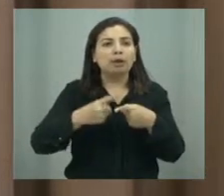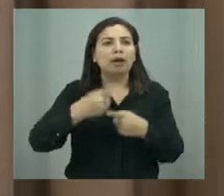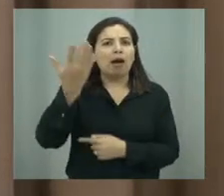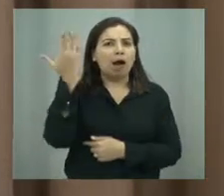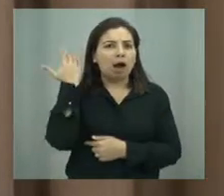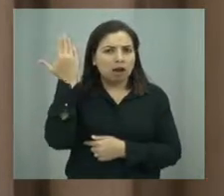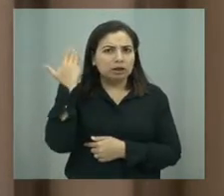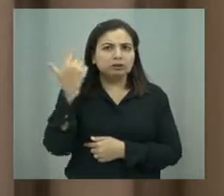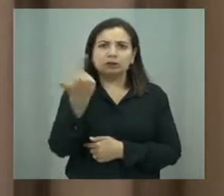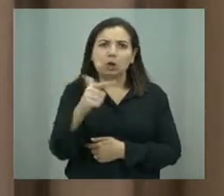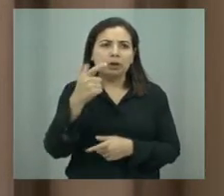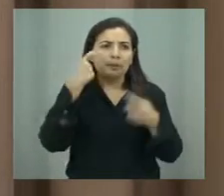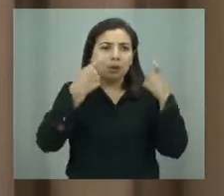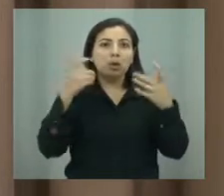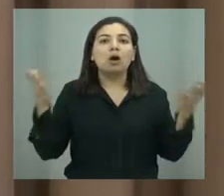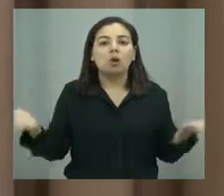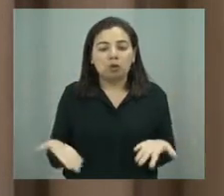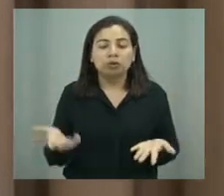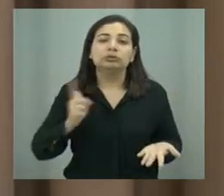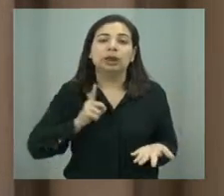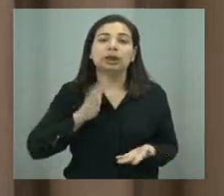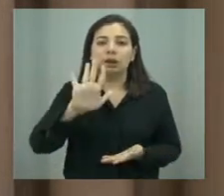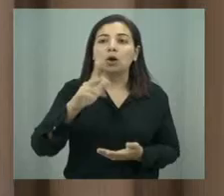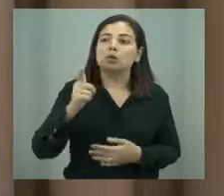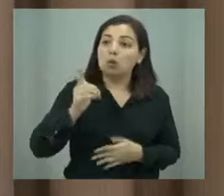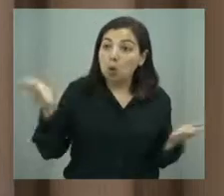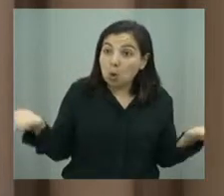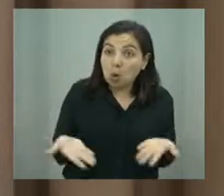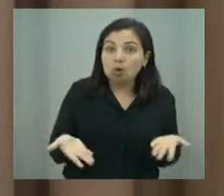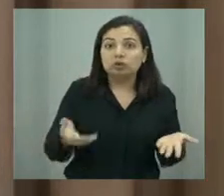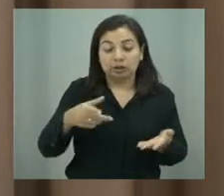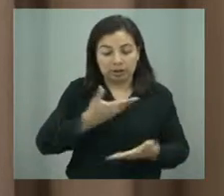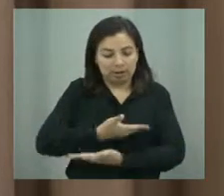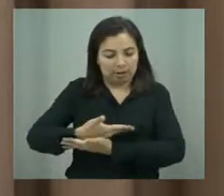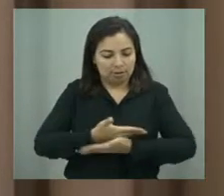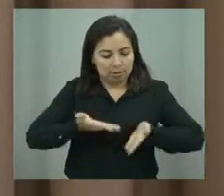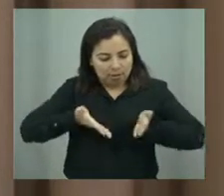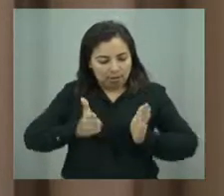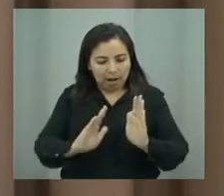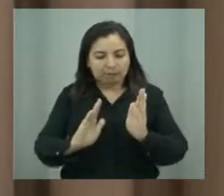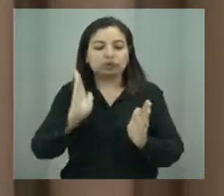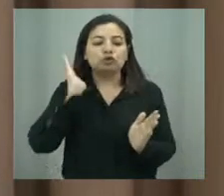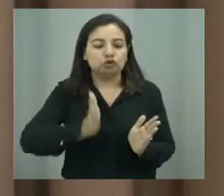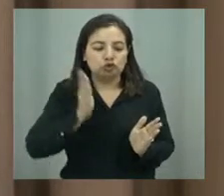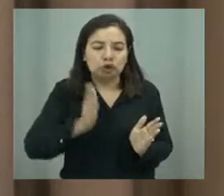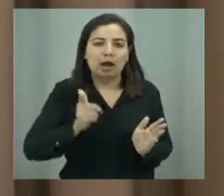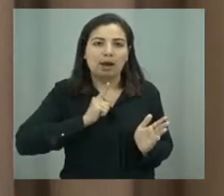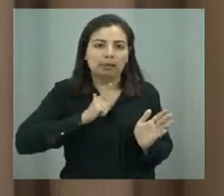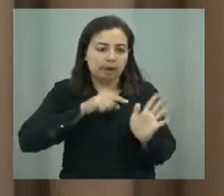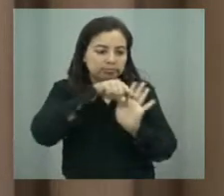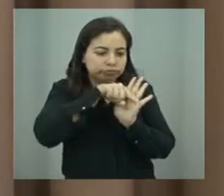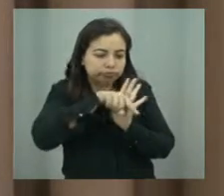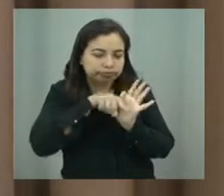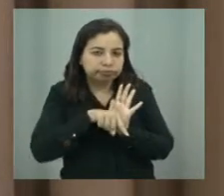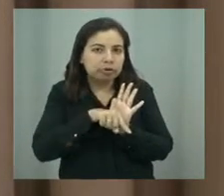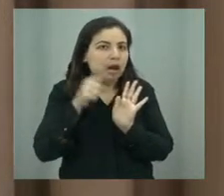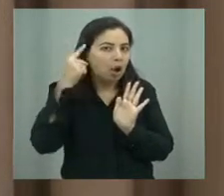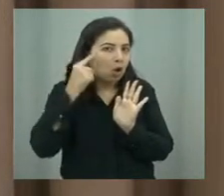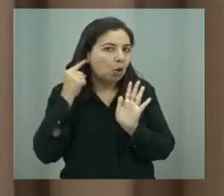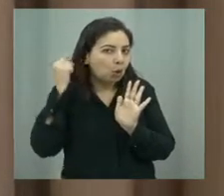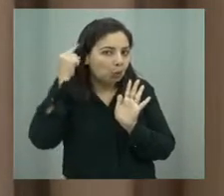exposto ao ruído. Então, hoje em dia, a criança nasce, já tem o teste da orelhinha, a gente vigia bem a